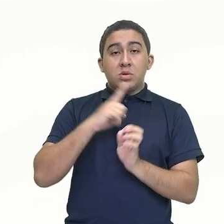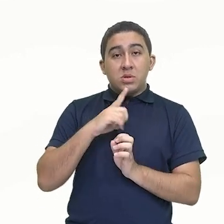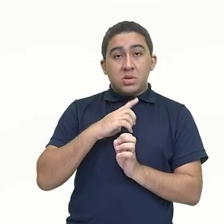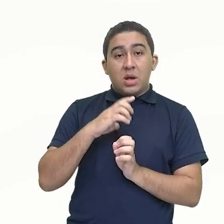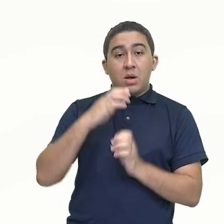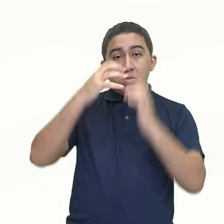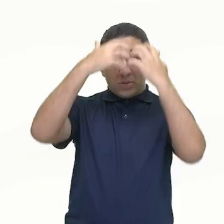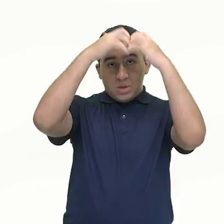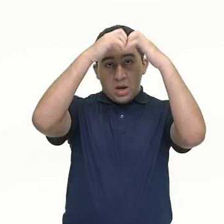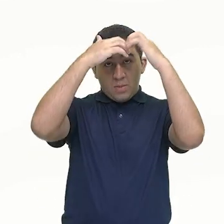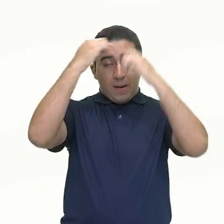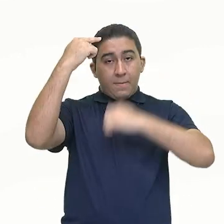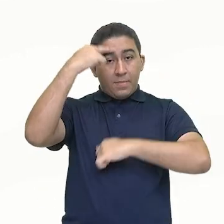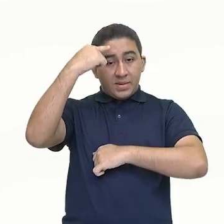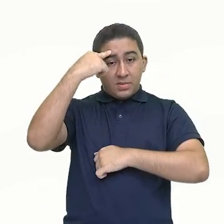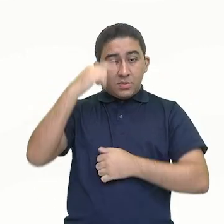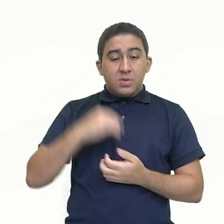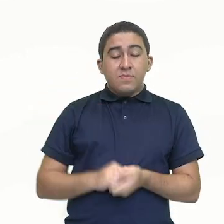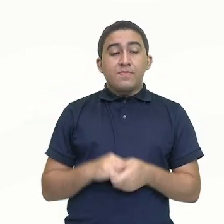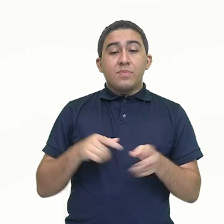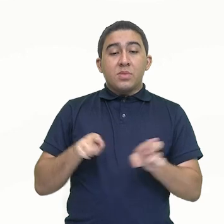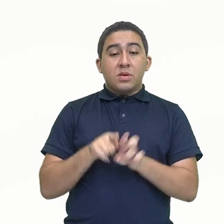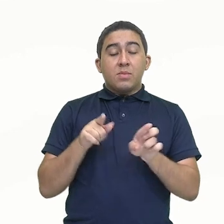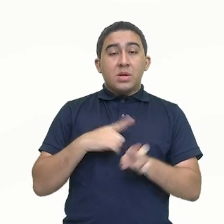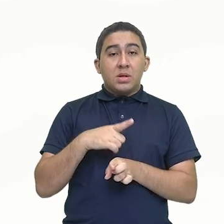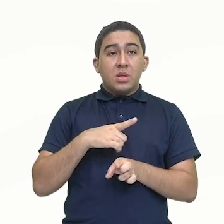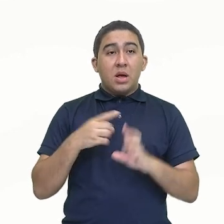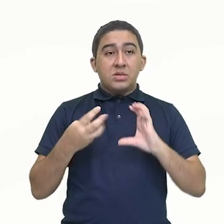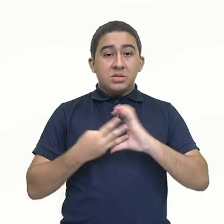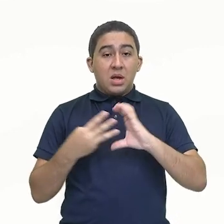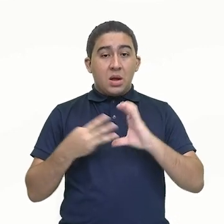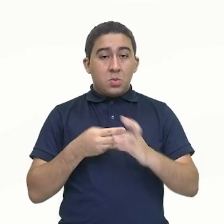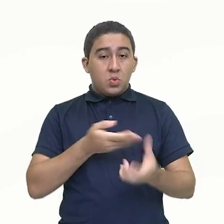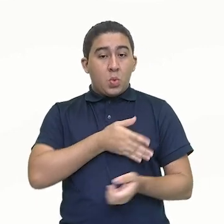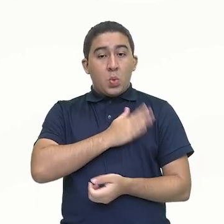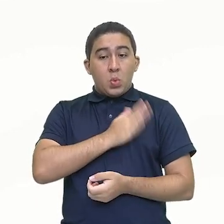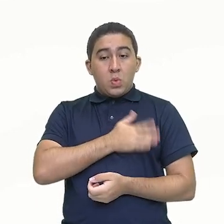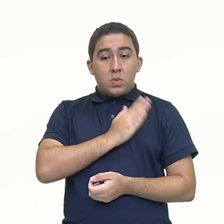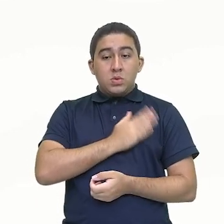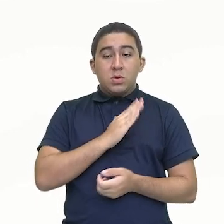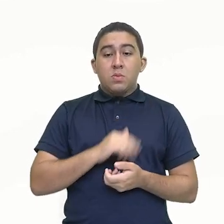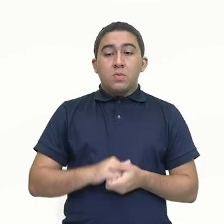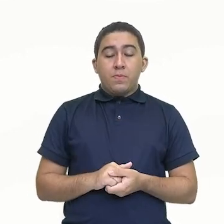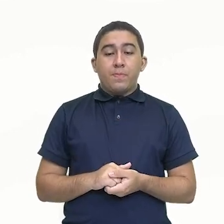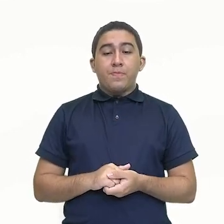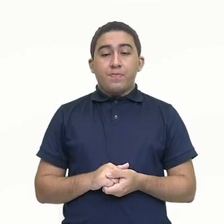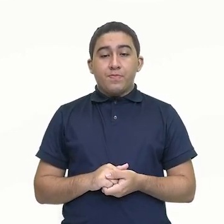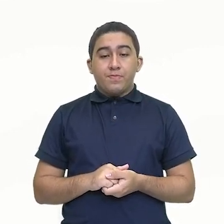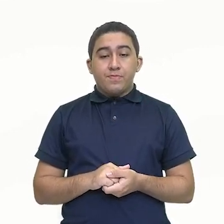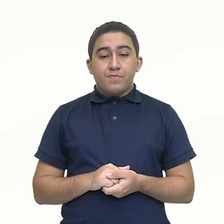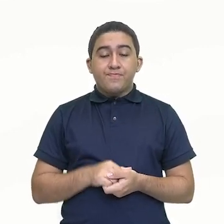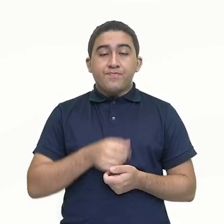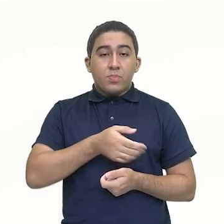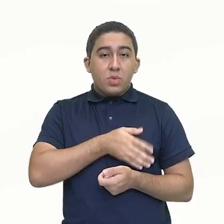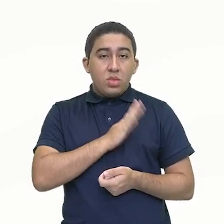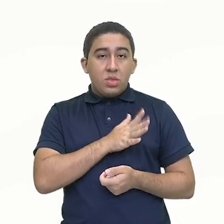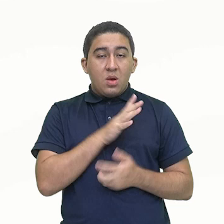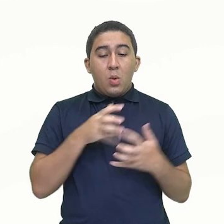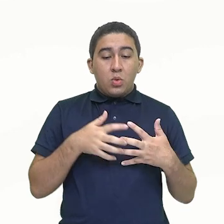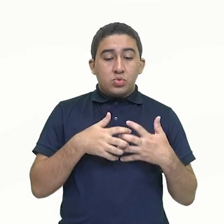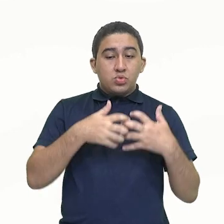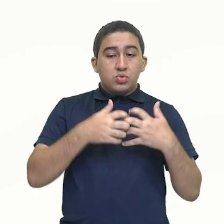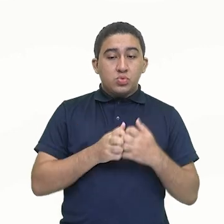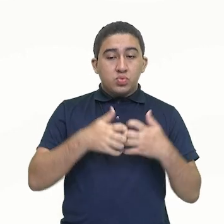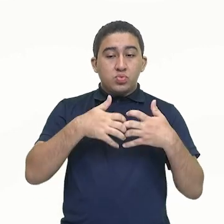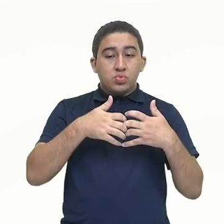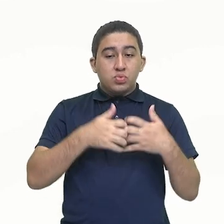nervoso. As células cardíacas também, constante contração sem parar para os